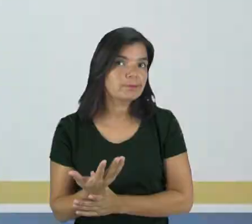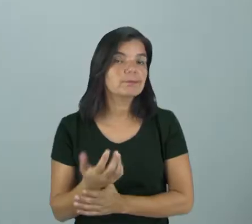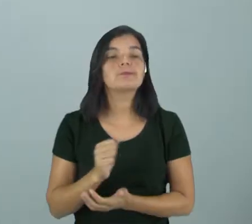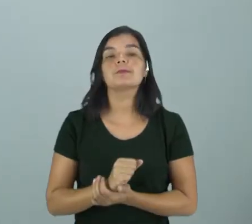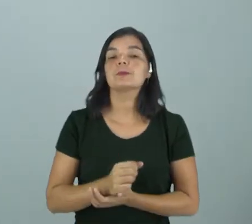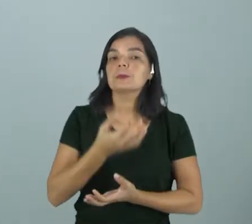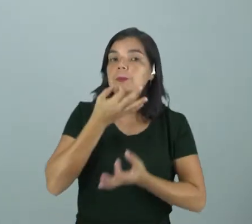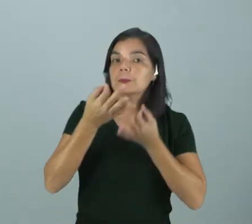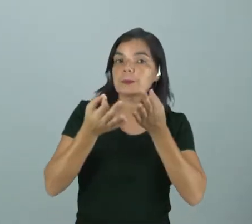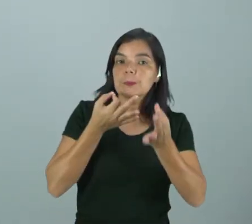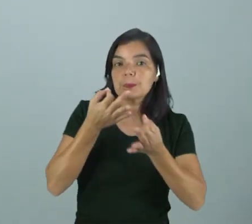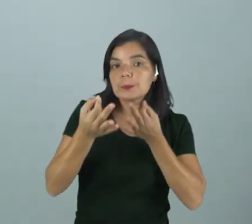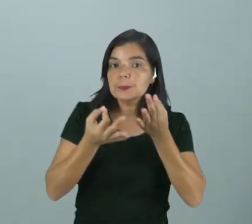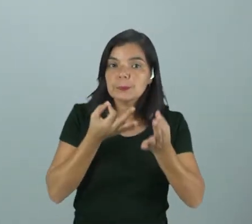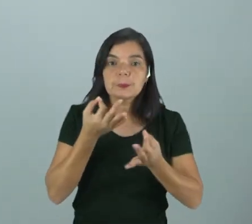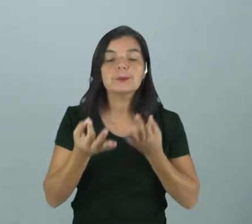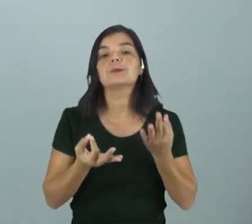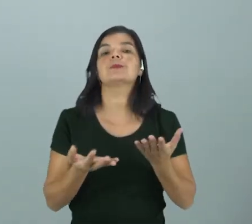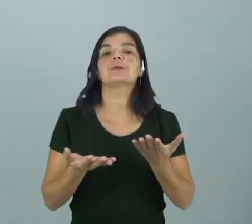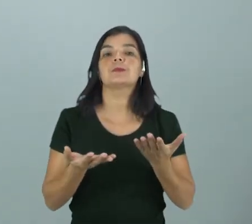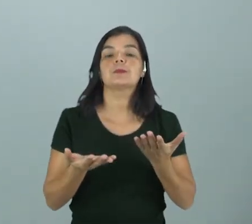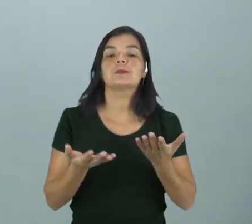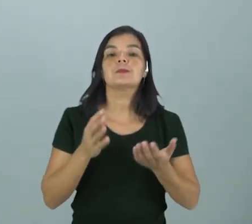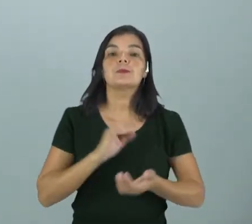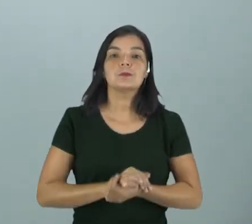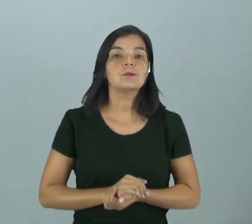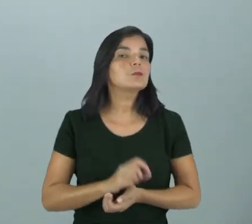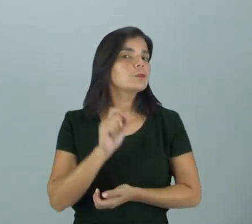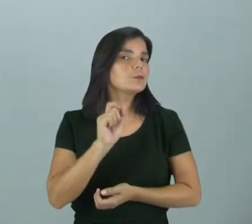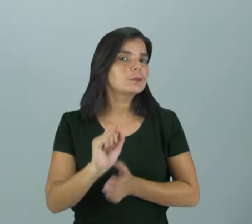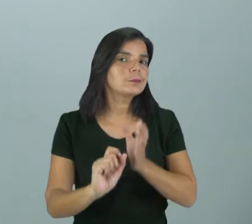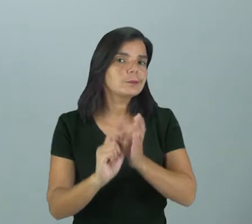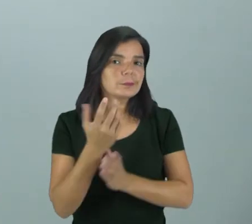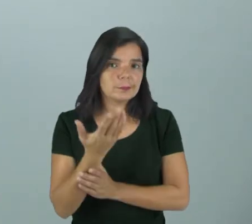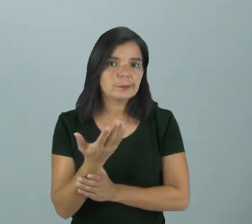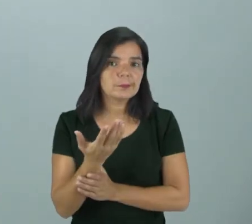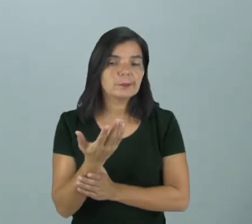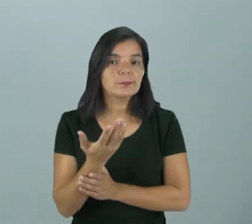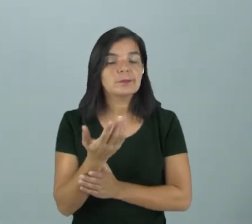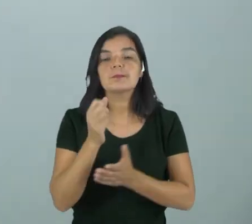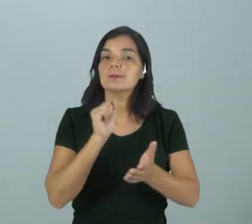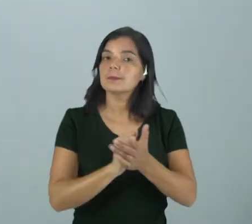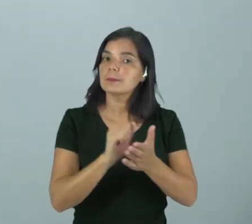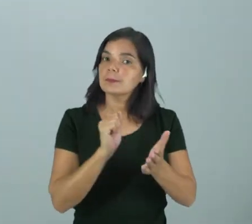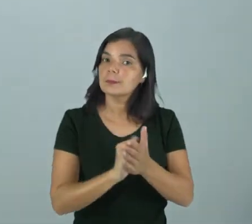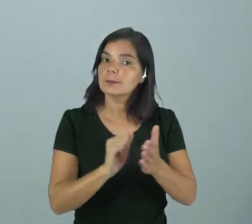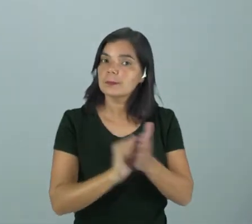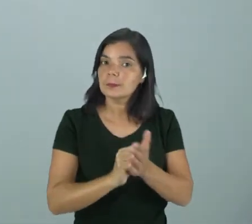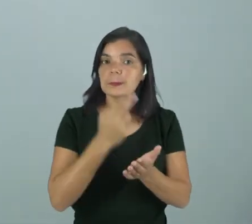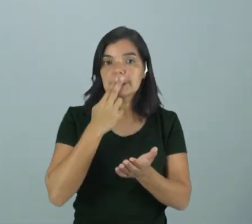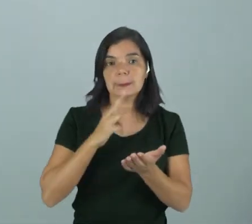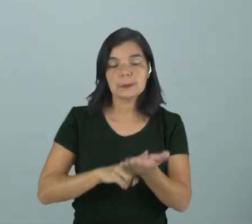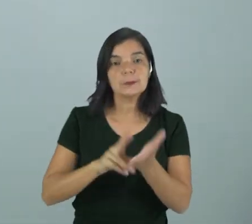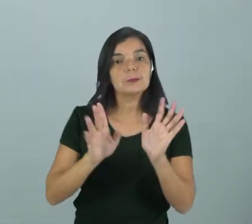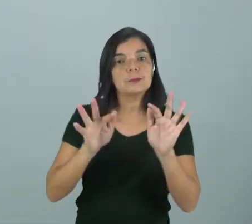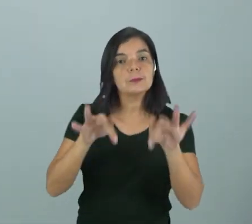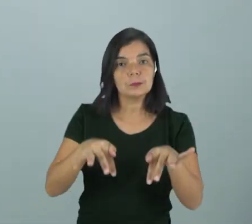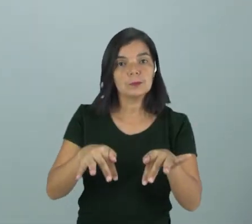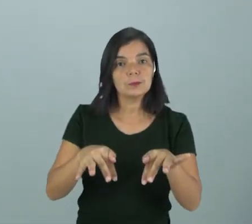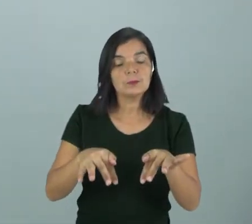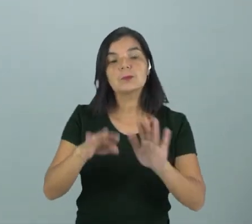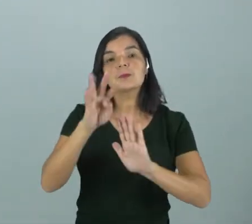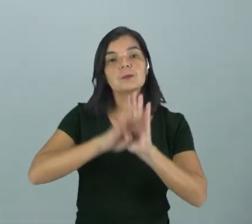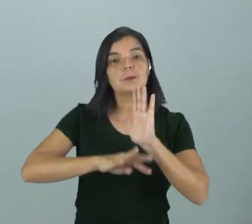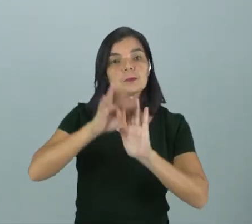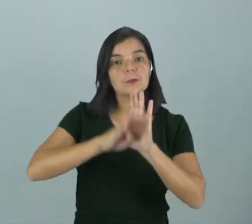os argumentos do remetente, o que ocorreu para ele estar escrevendo essa carta e no final do corpo